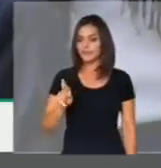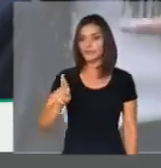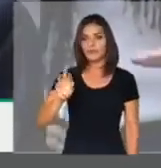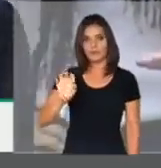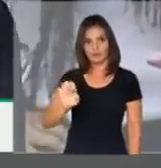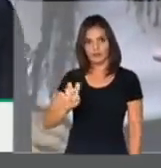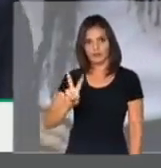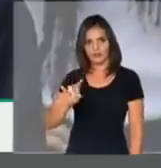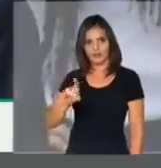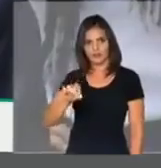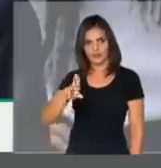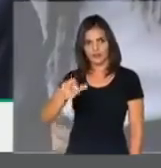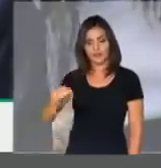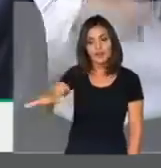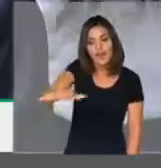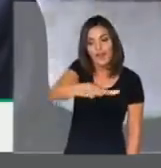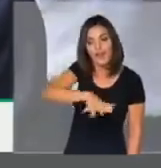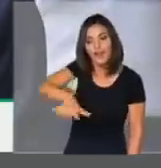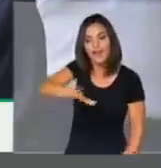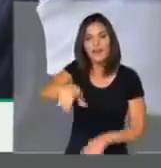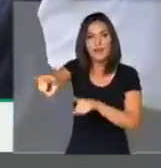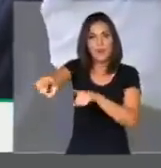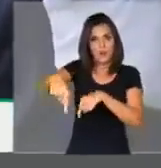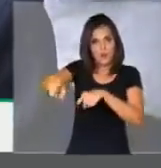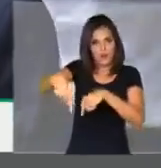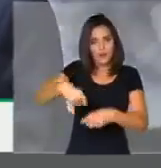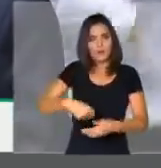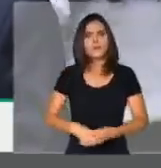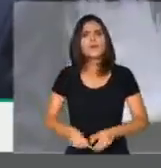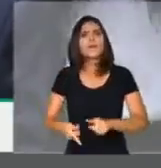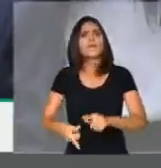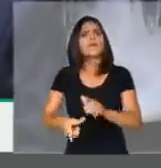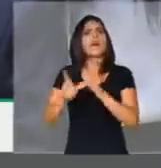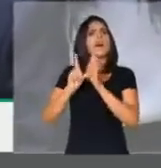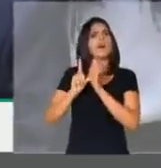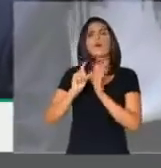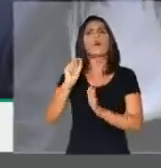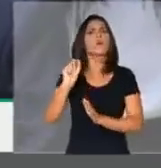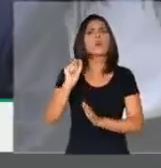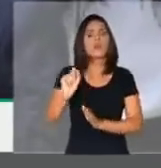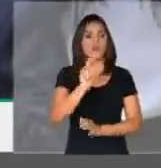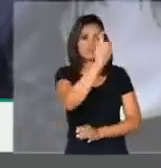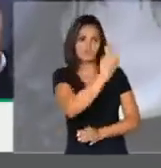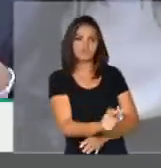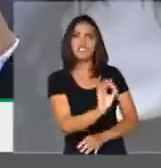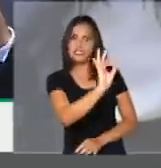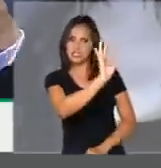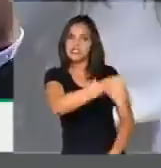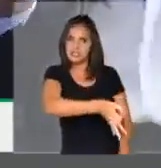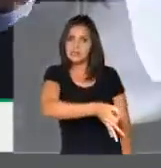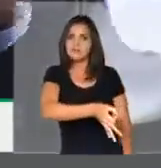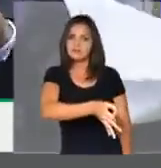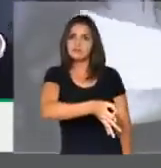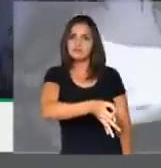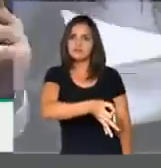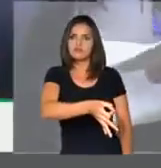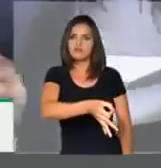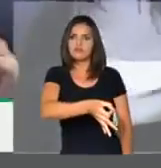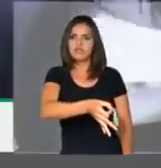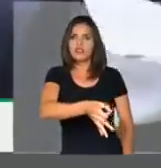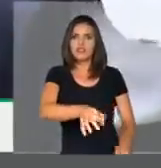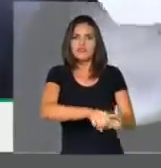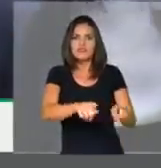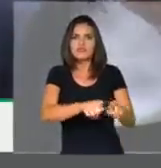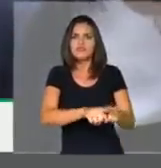falar disso, dizer que Vossa Excelência tem razão, que em outras palavras chama a atenção